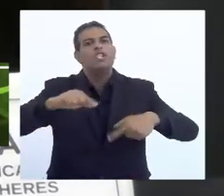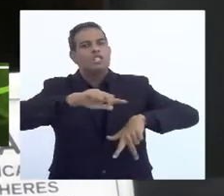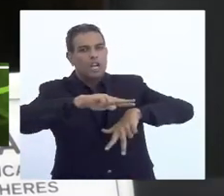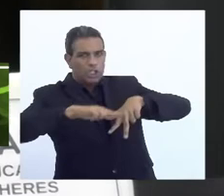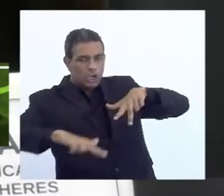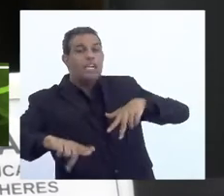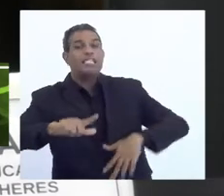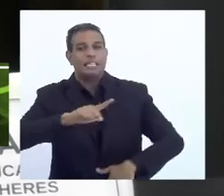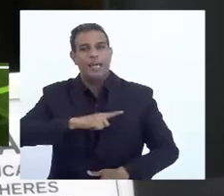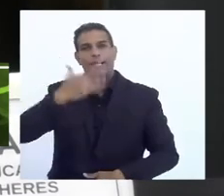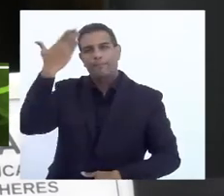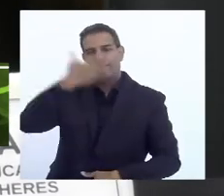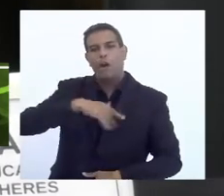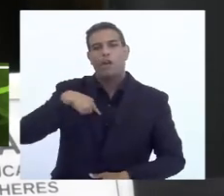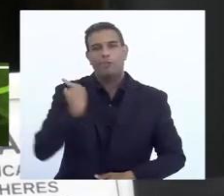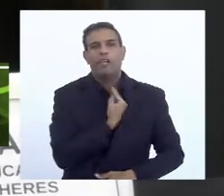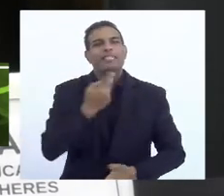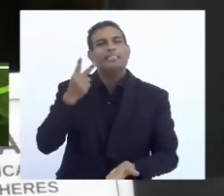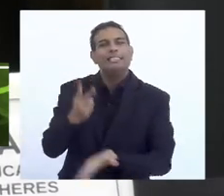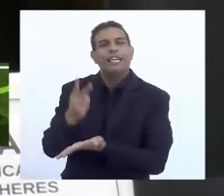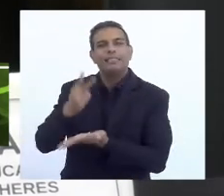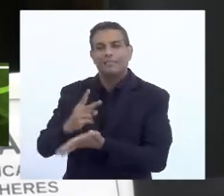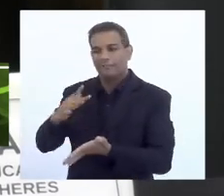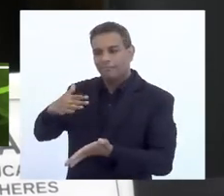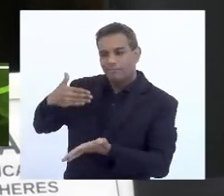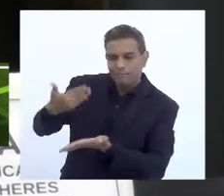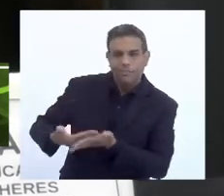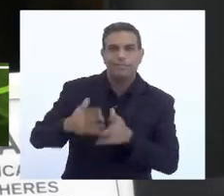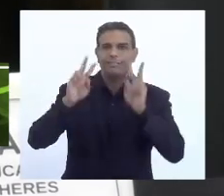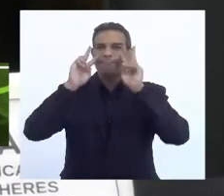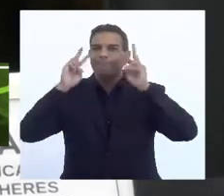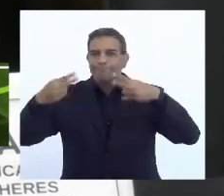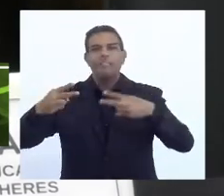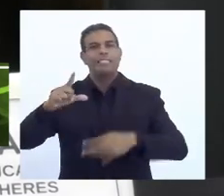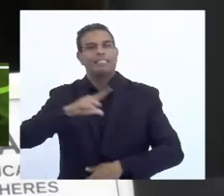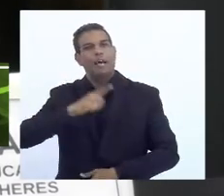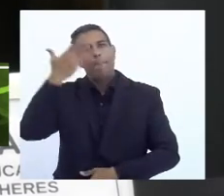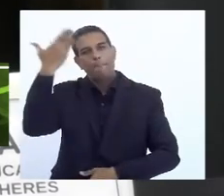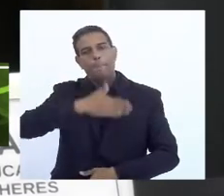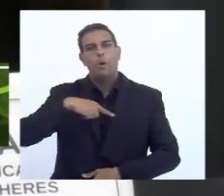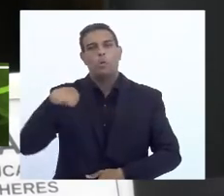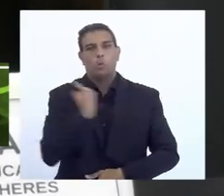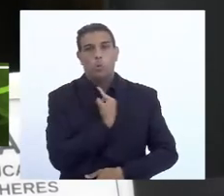nosso dia a dia, e a gente precisa cada vez mais ressaltar esse tipo de